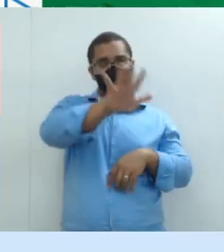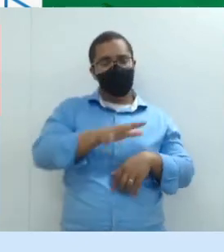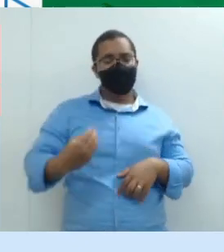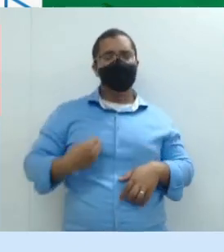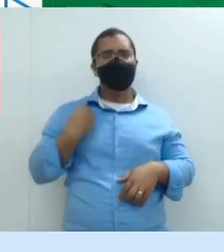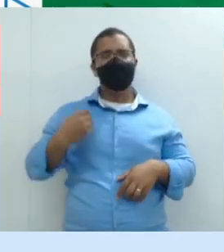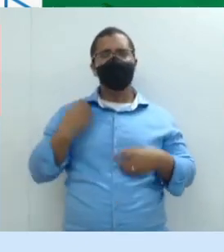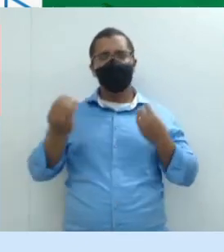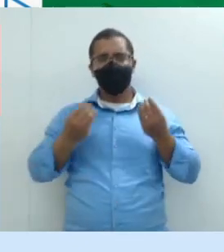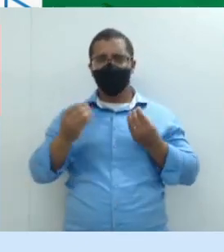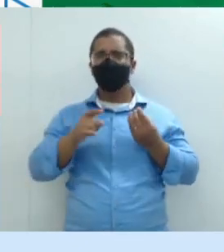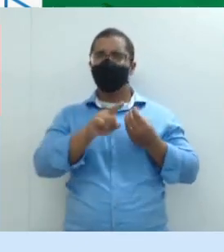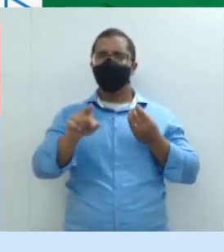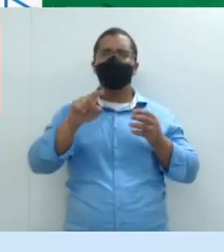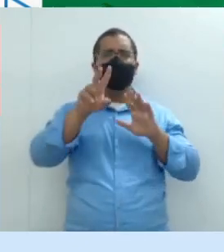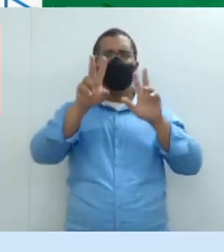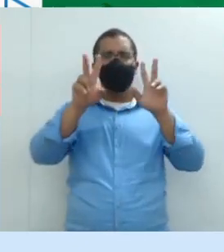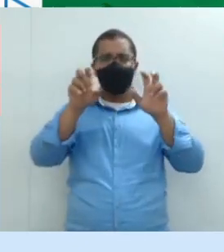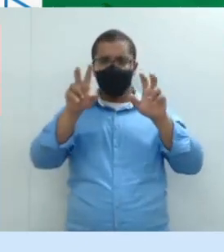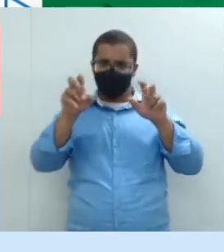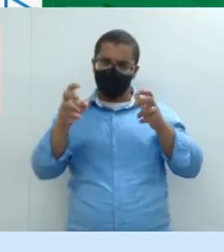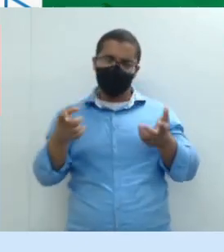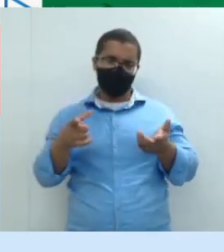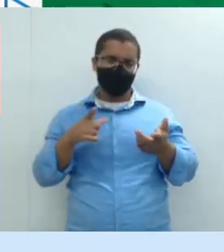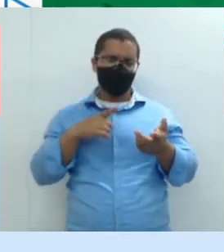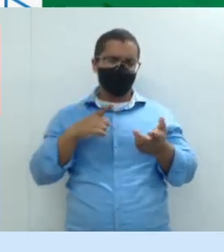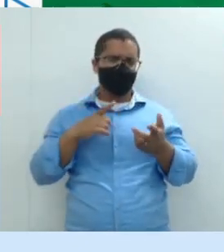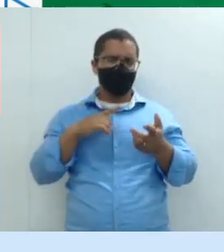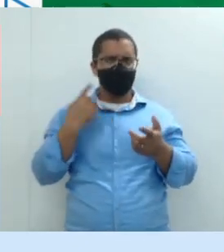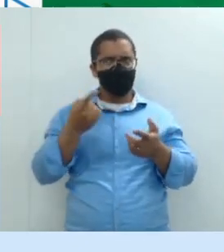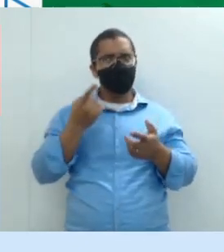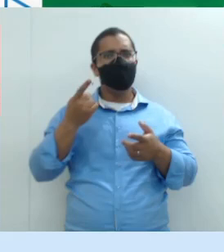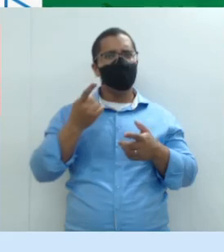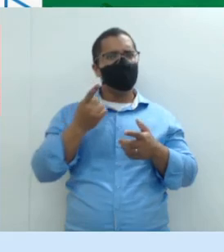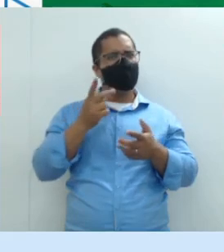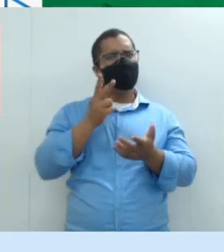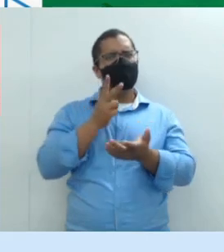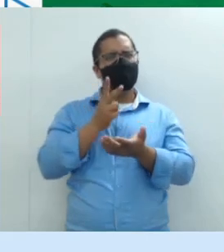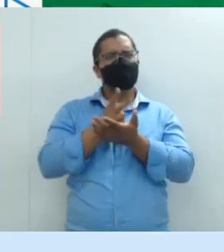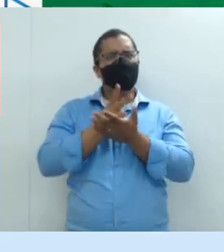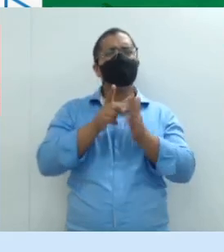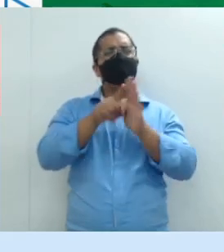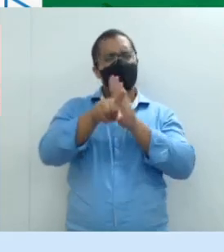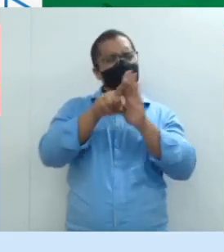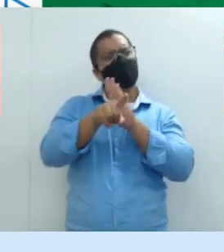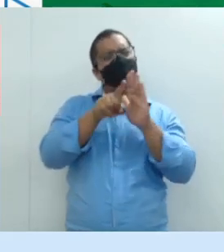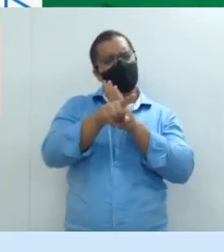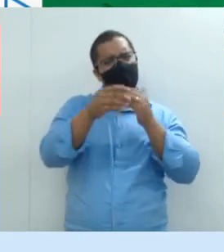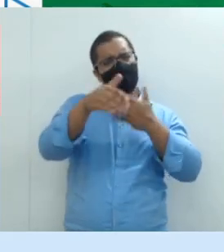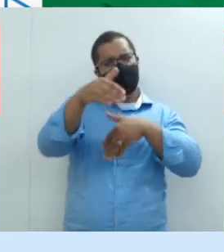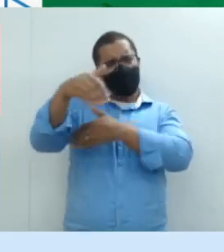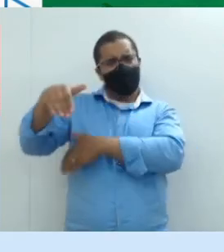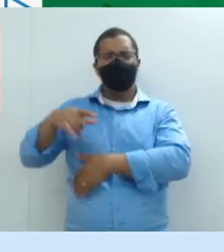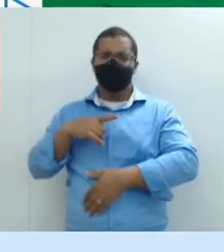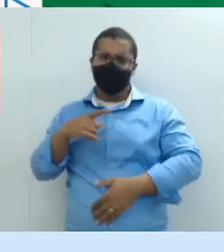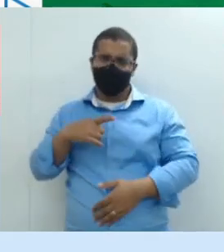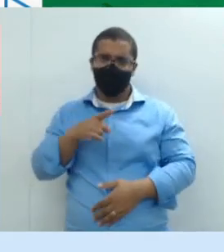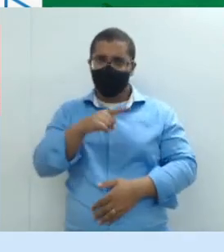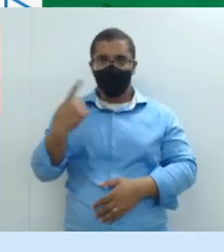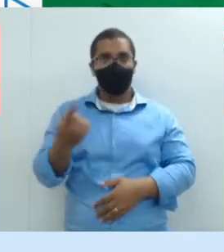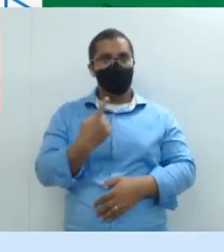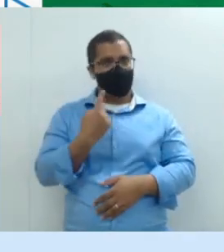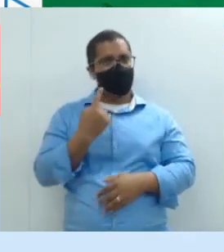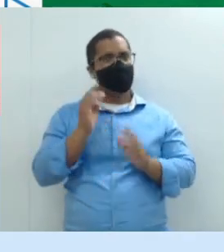bom? É um tema que tem bastante recorrência, é interessante a gente estar preparado para qualquer questão nesse sentido desse tema.